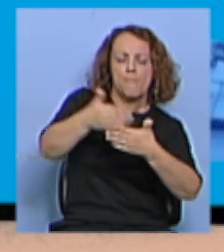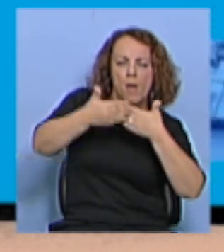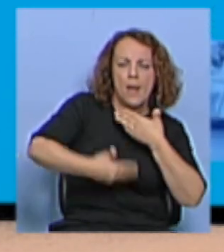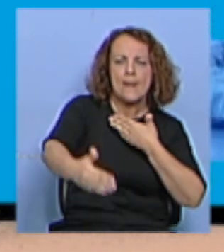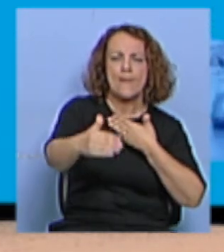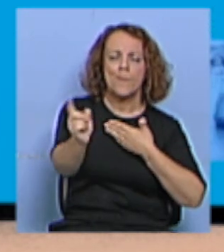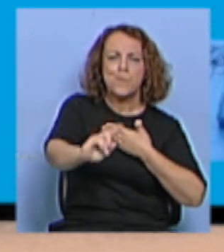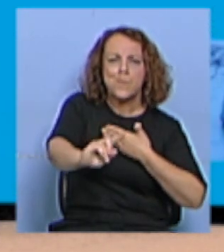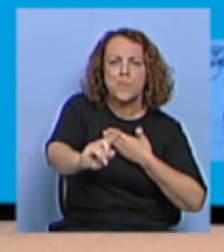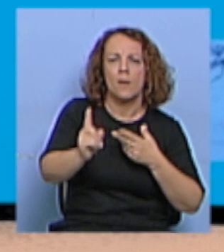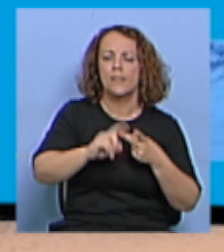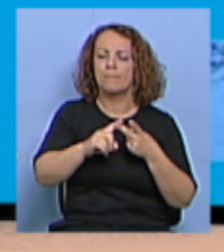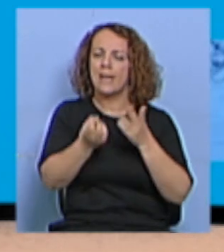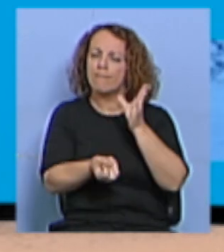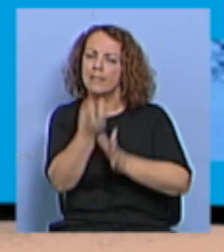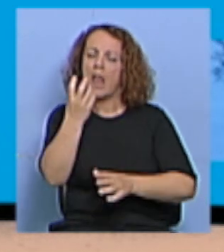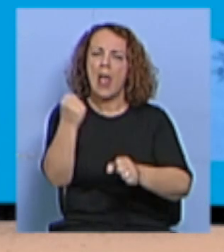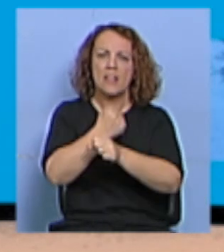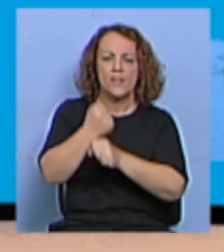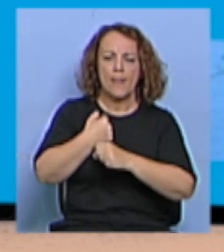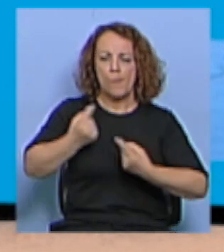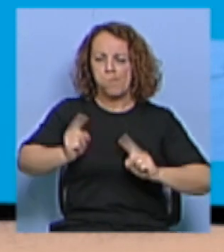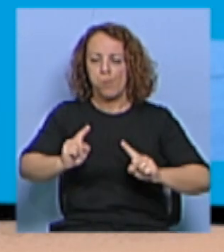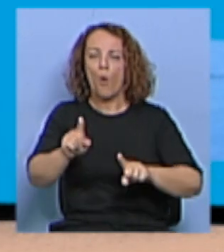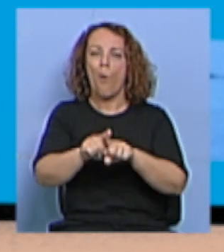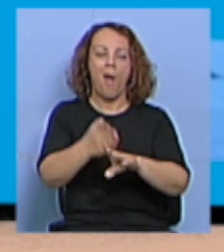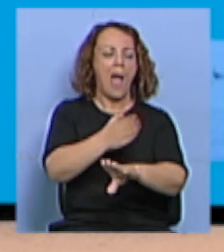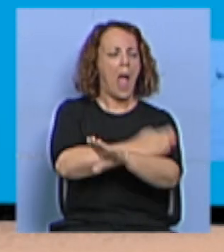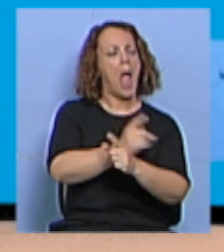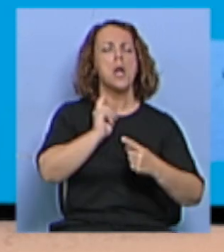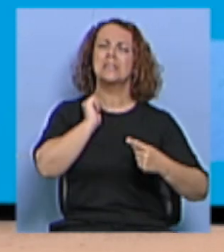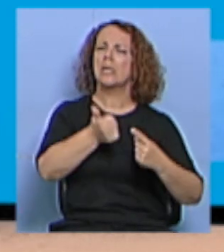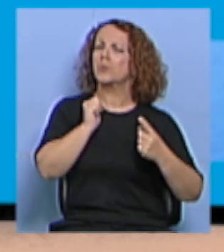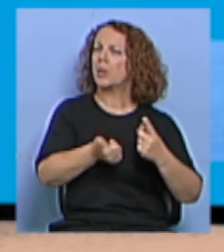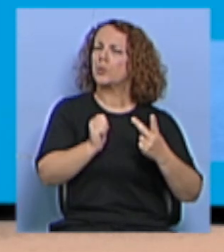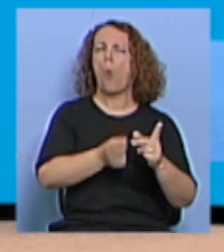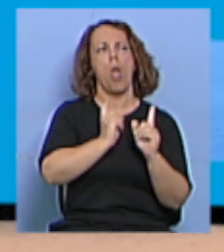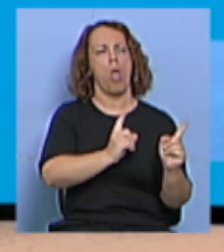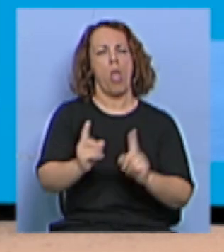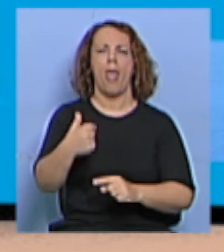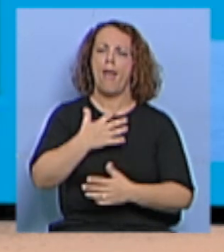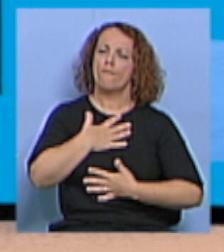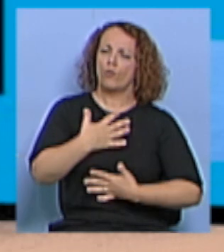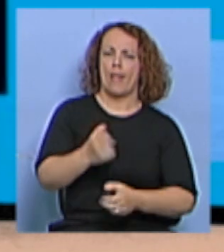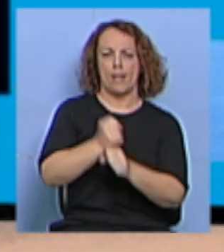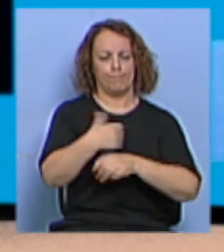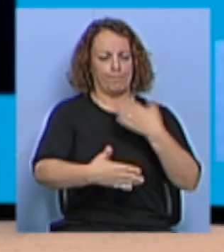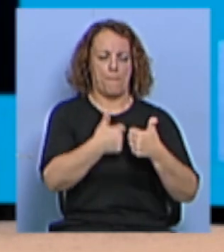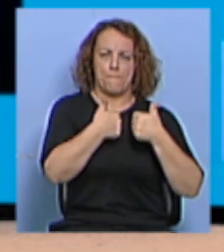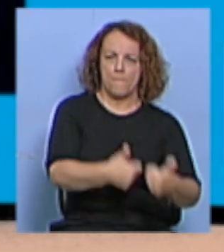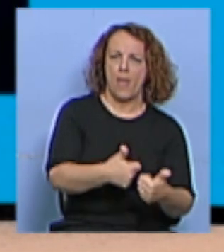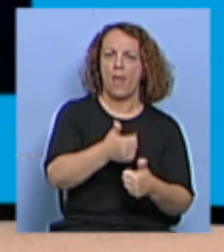difícil implementar atividades e, portanto, aquelas nossas certezas, a nossa vontade de ser eficientes e